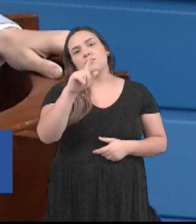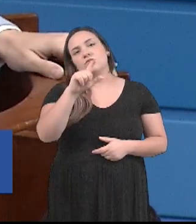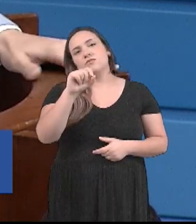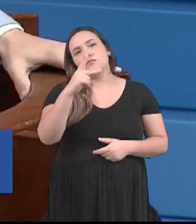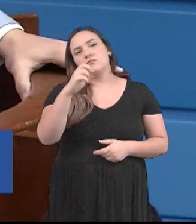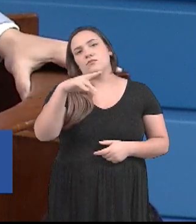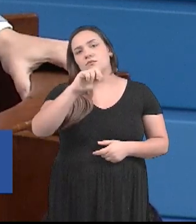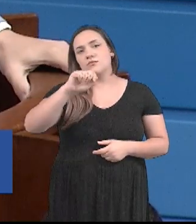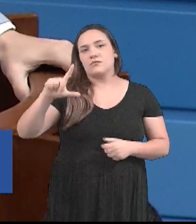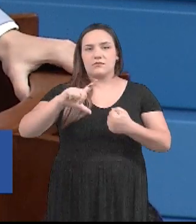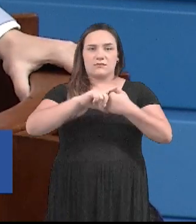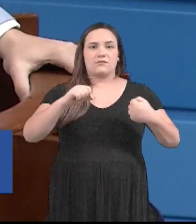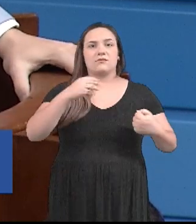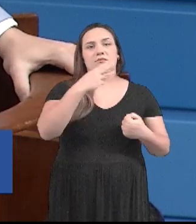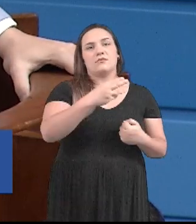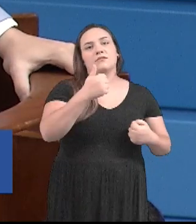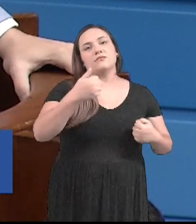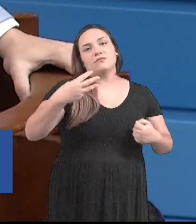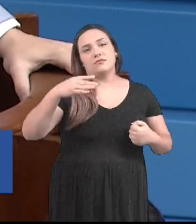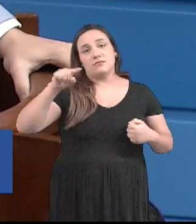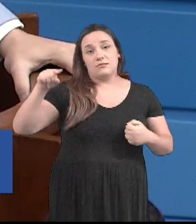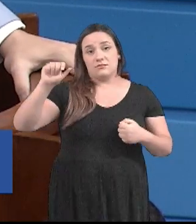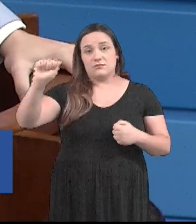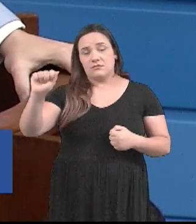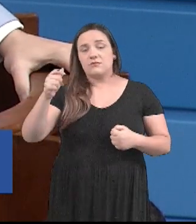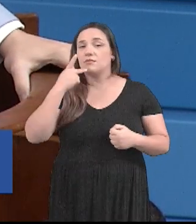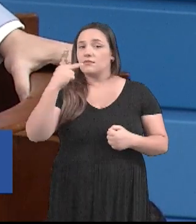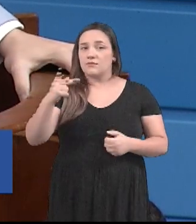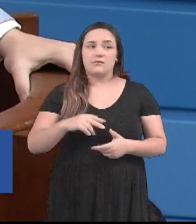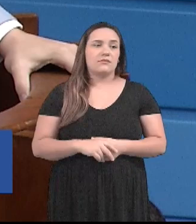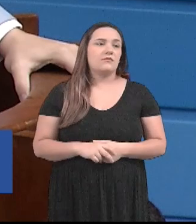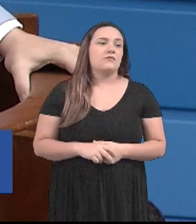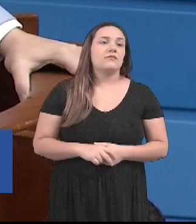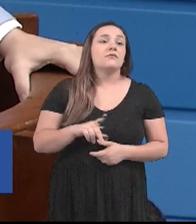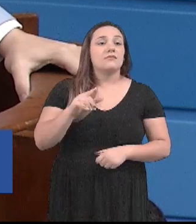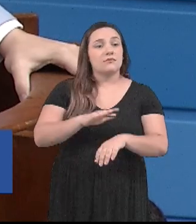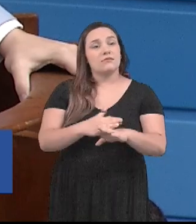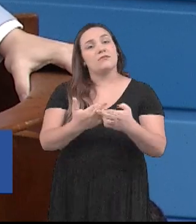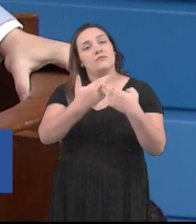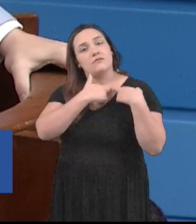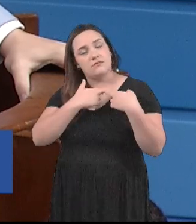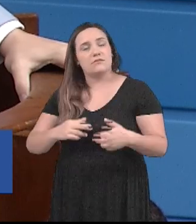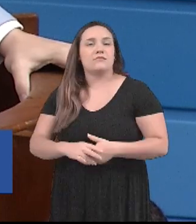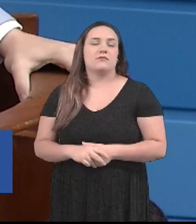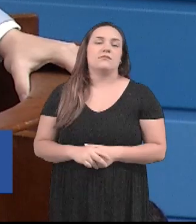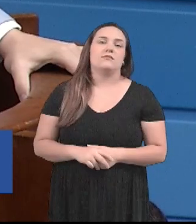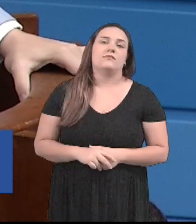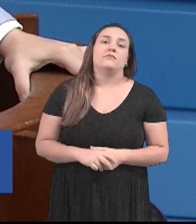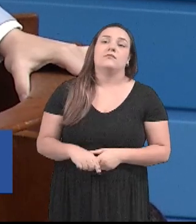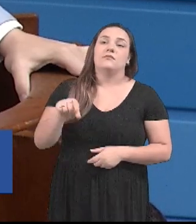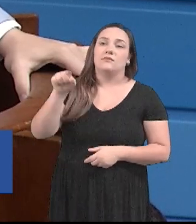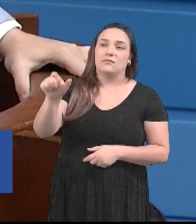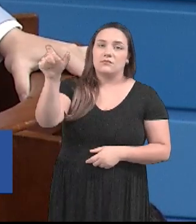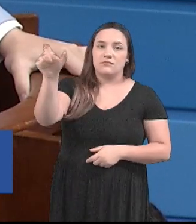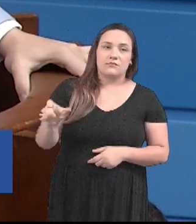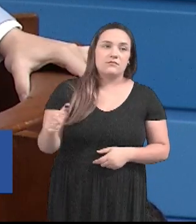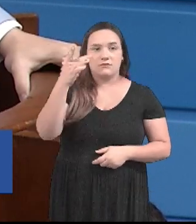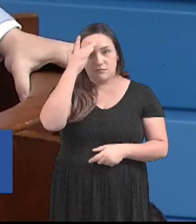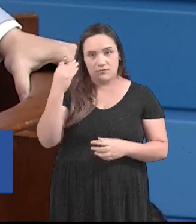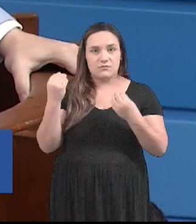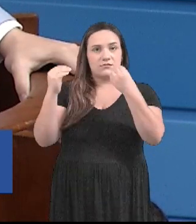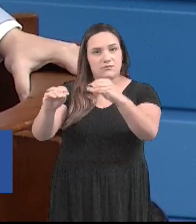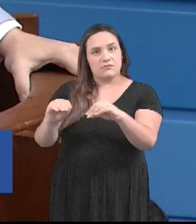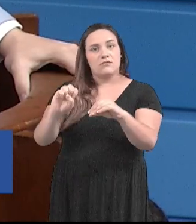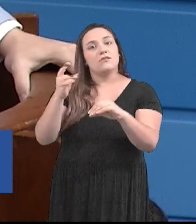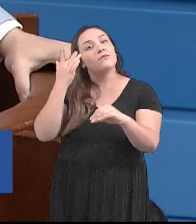seu artigo 313-A, determina a responsabilização daquele que inserir